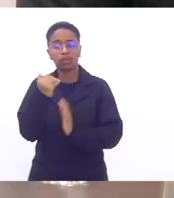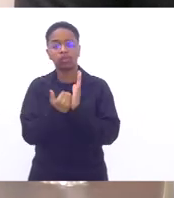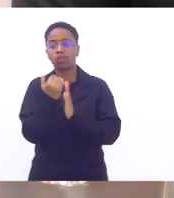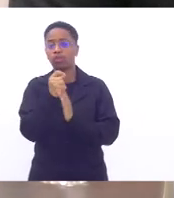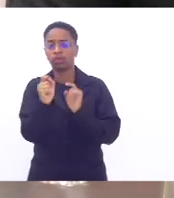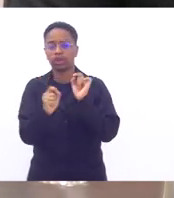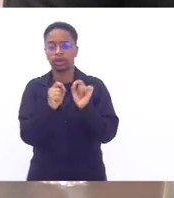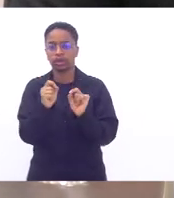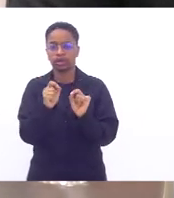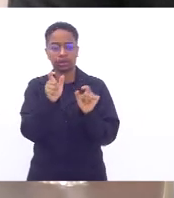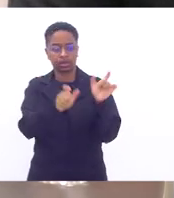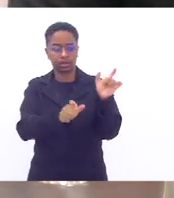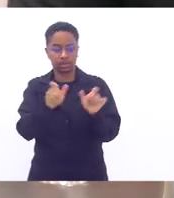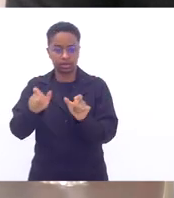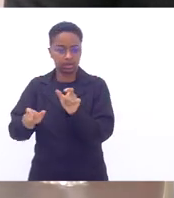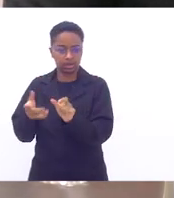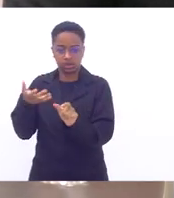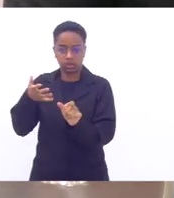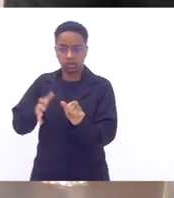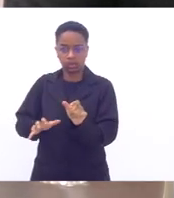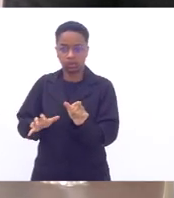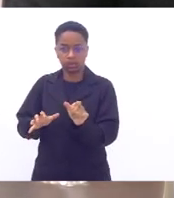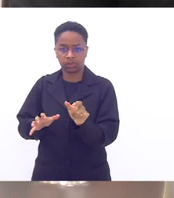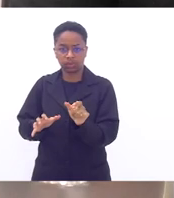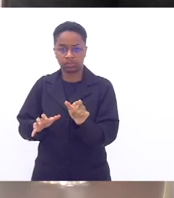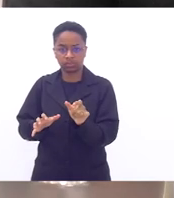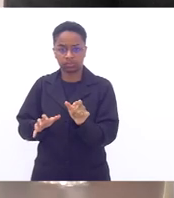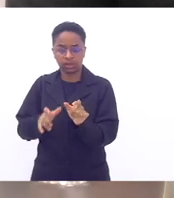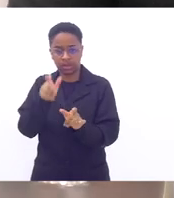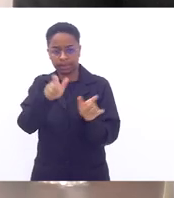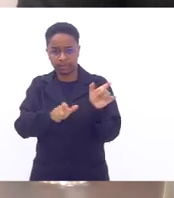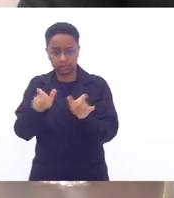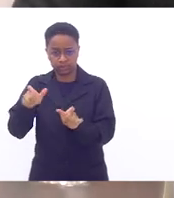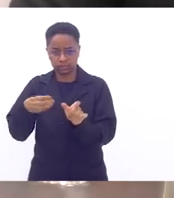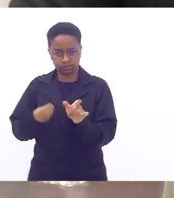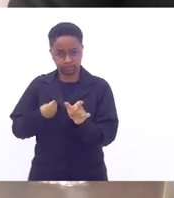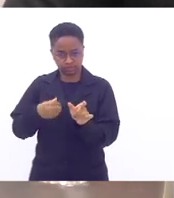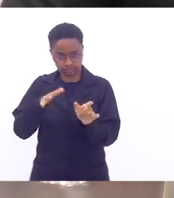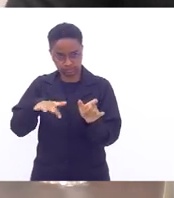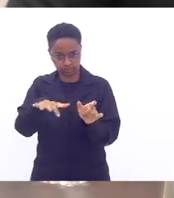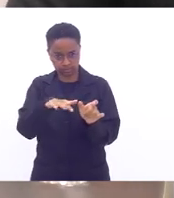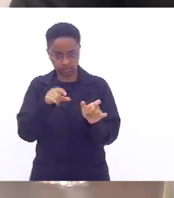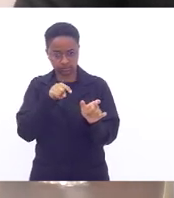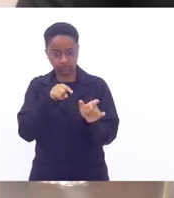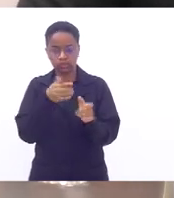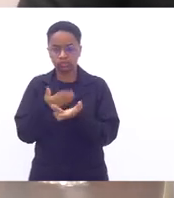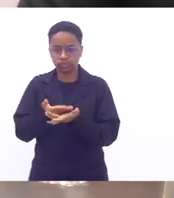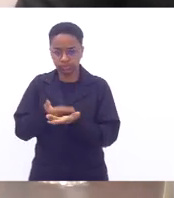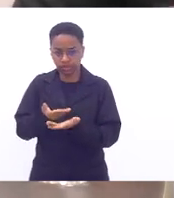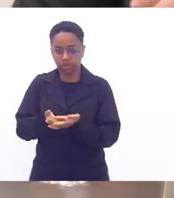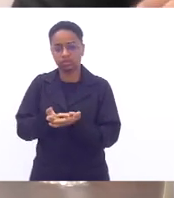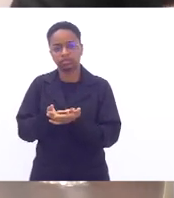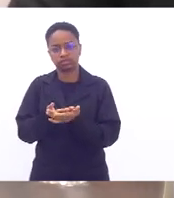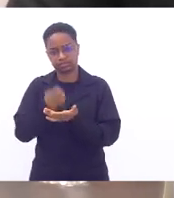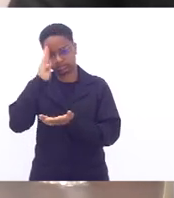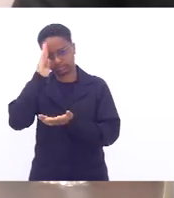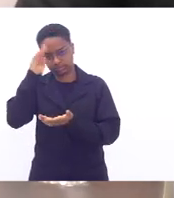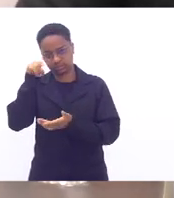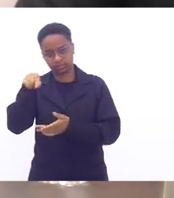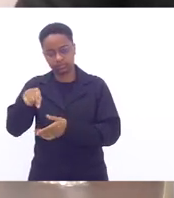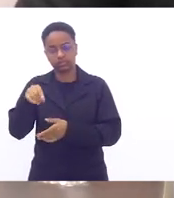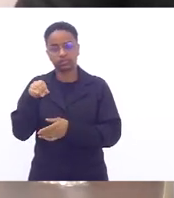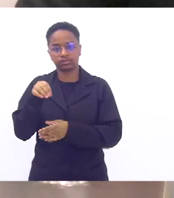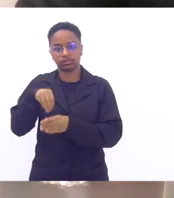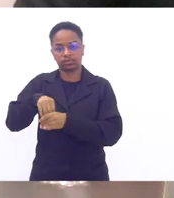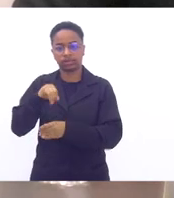querem as pessoas que estão ali vivendo né que estão ali estudando especialmente ali no Instituto